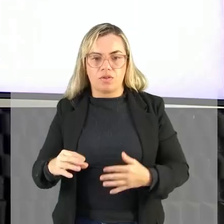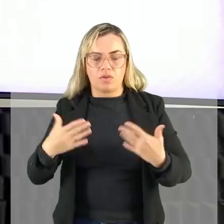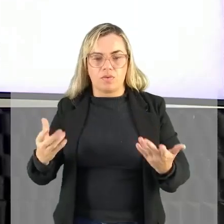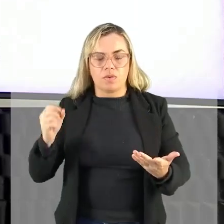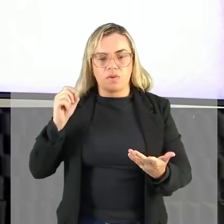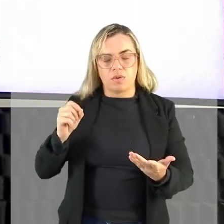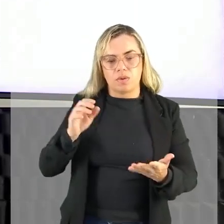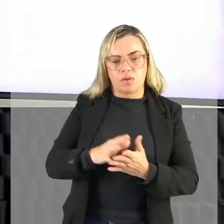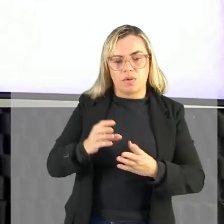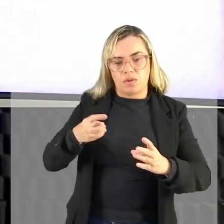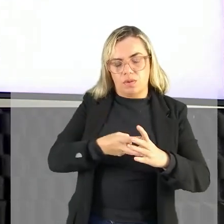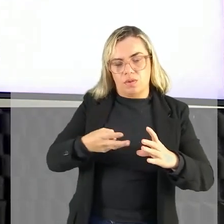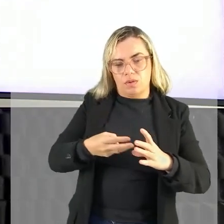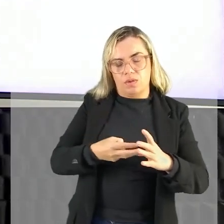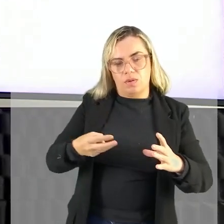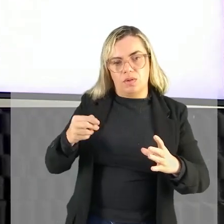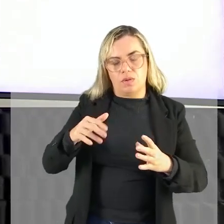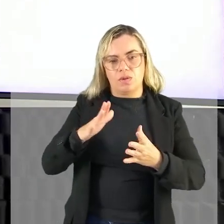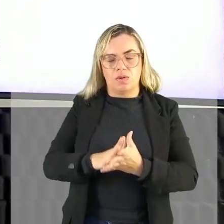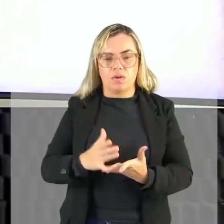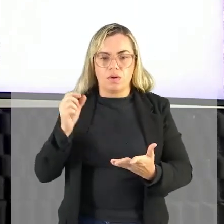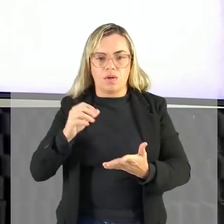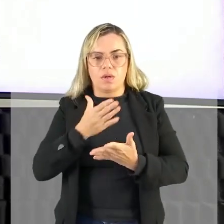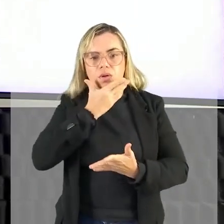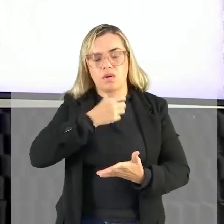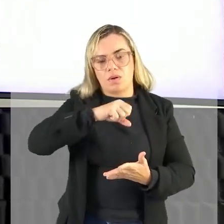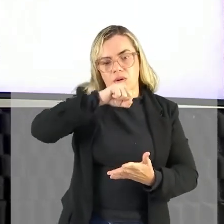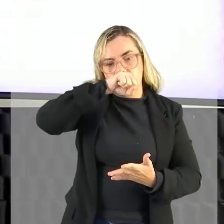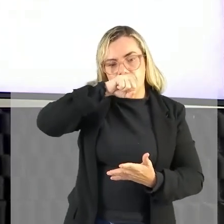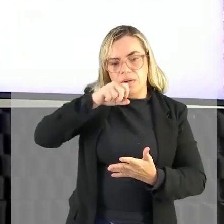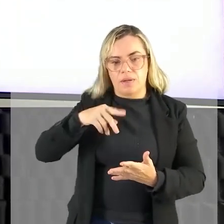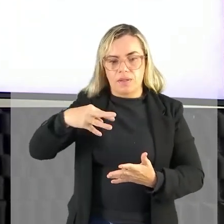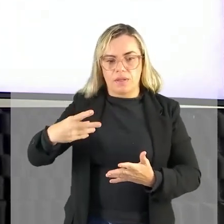Tem célula que vai ser o X que a gente herdou do pai inativado.